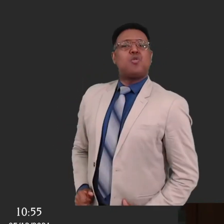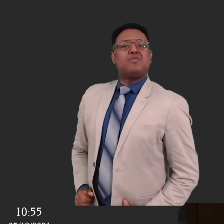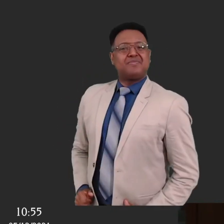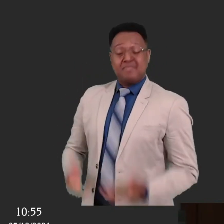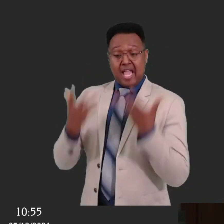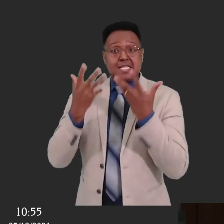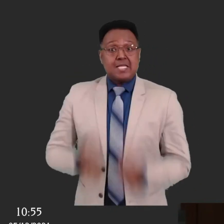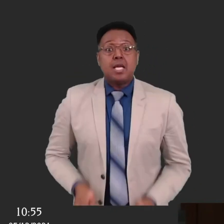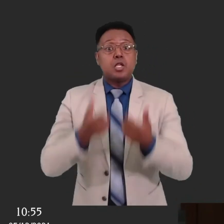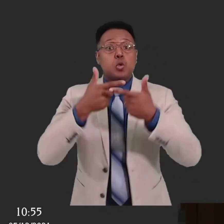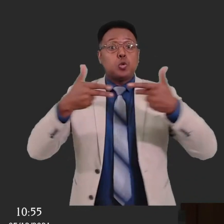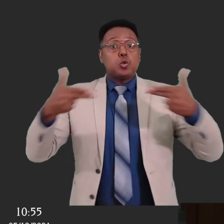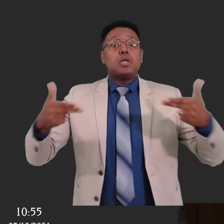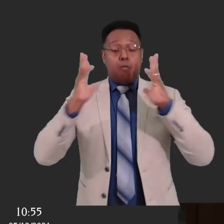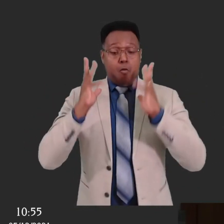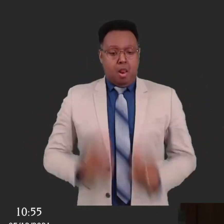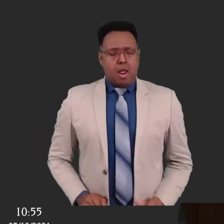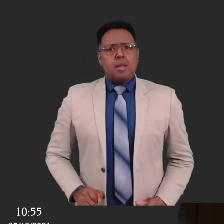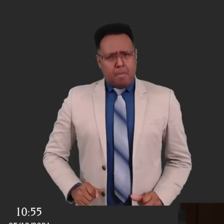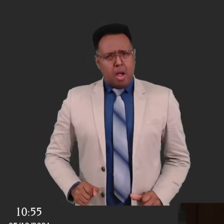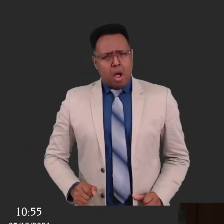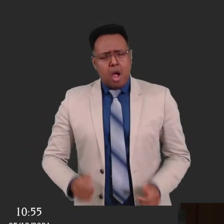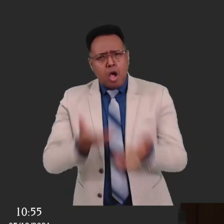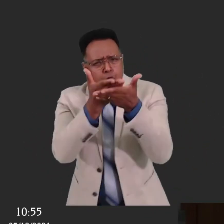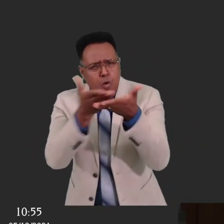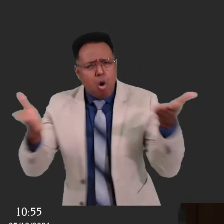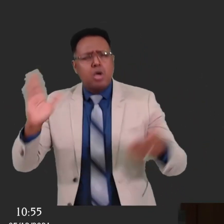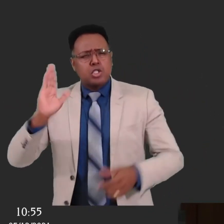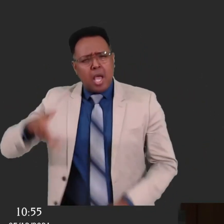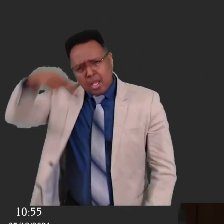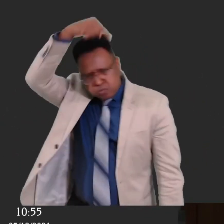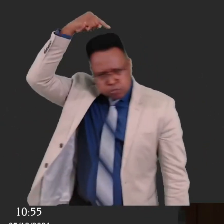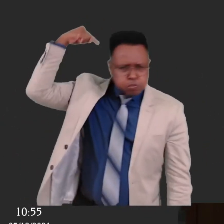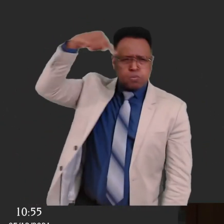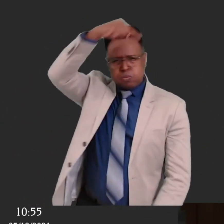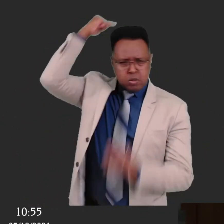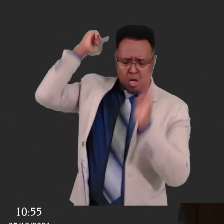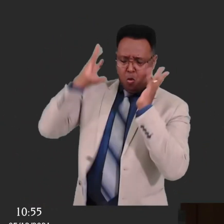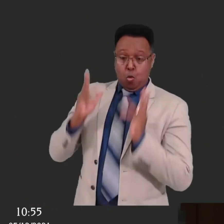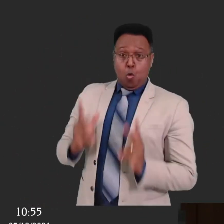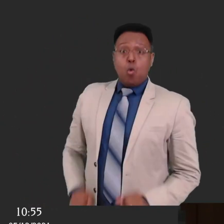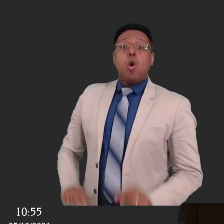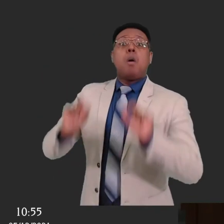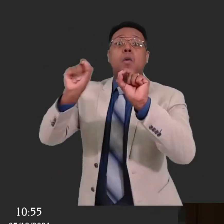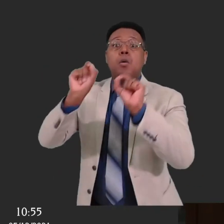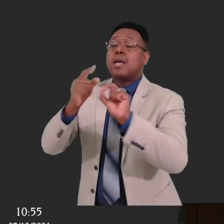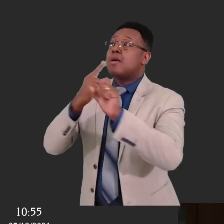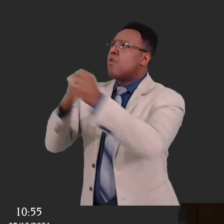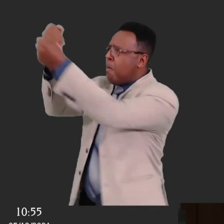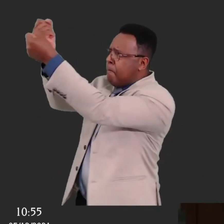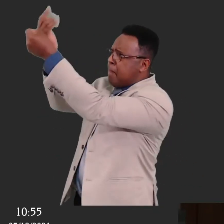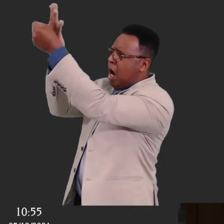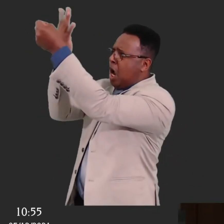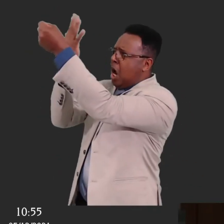que está limpo. Vós já fostes lavados e purificados com o sangue do concerto eterno. E